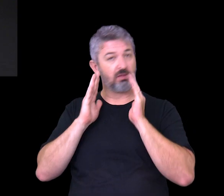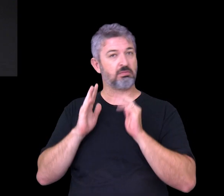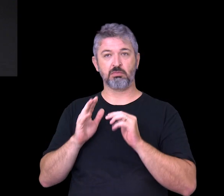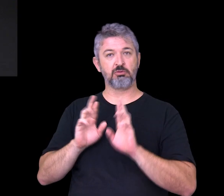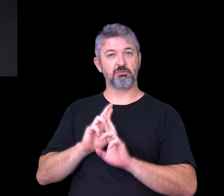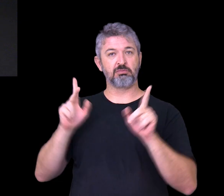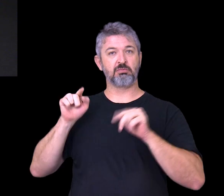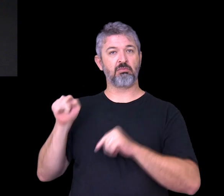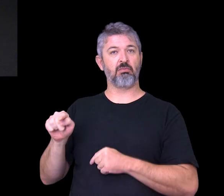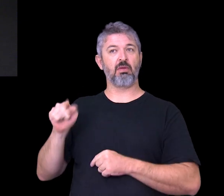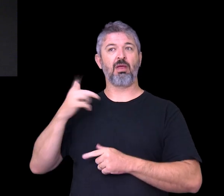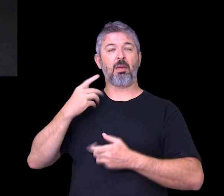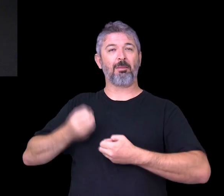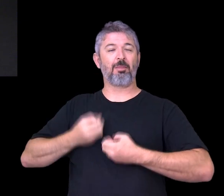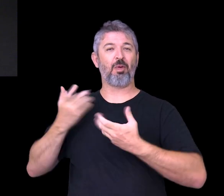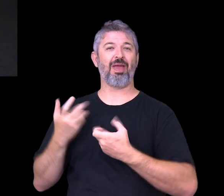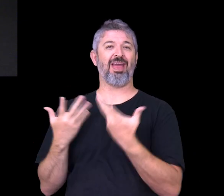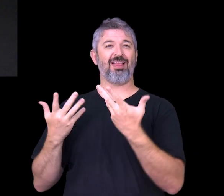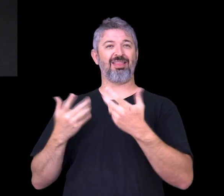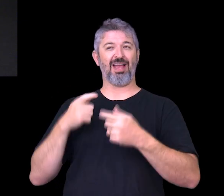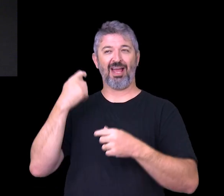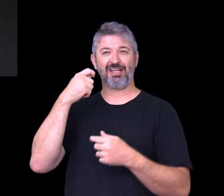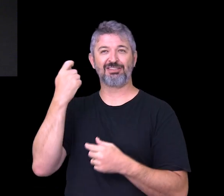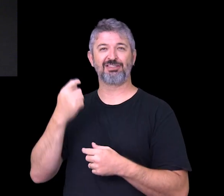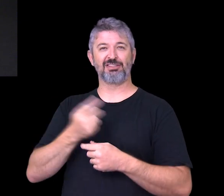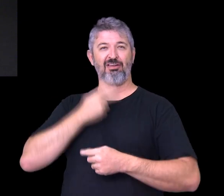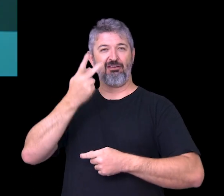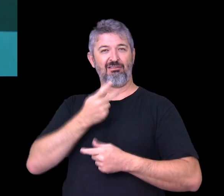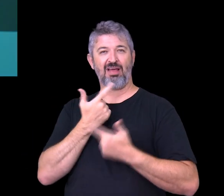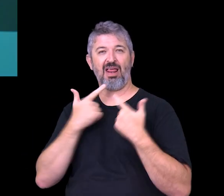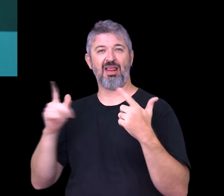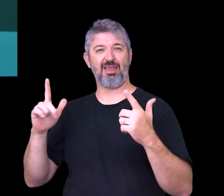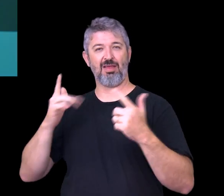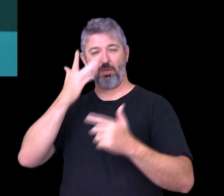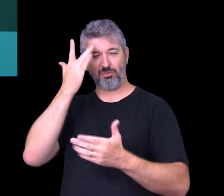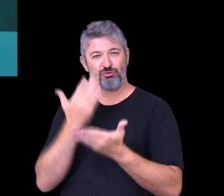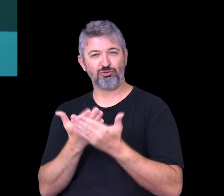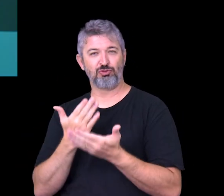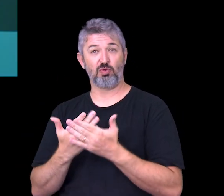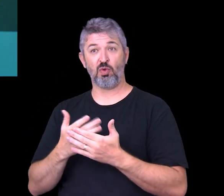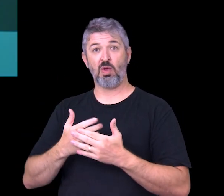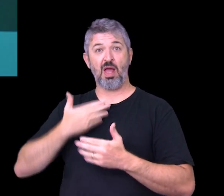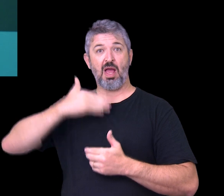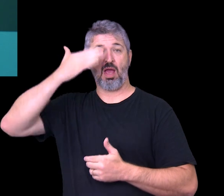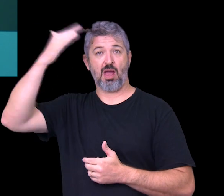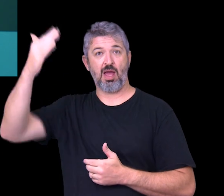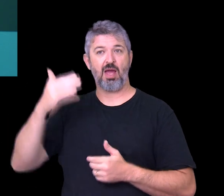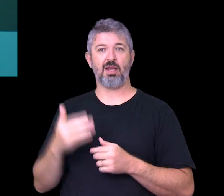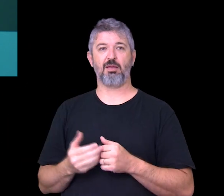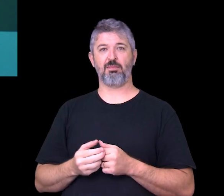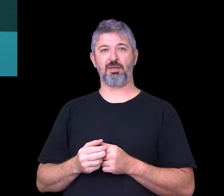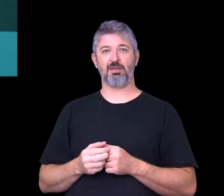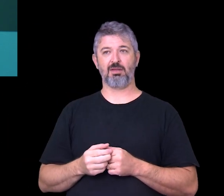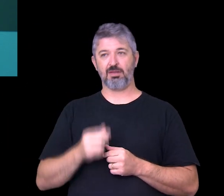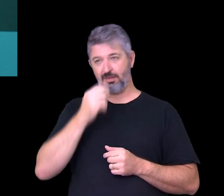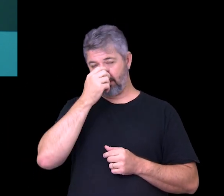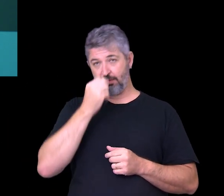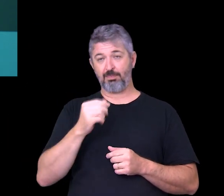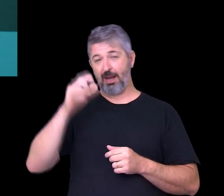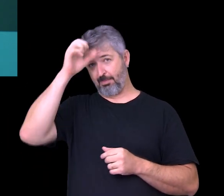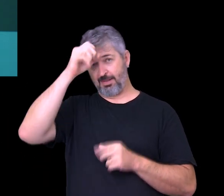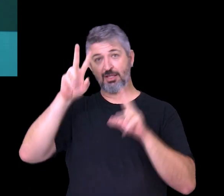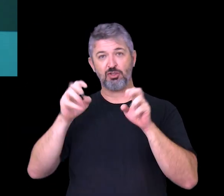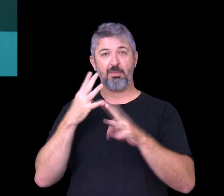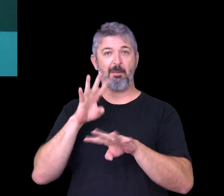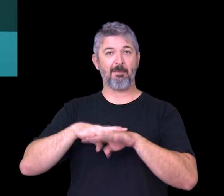era um poeta. Era um cara que falava várias línguas, era um cara que estudou até árabe para estudar as grandes equações, os grandes matemáticos árabes.